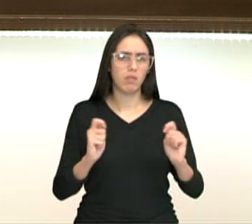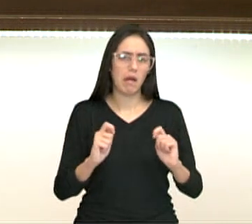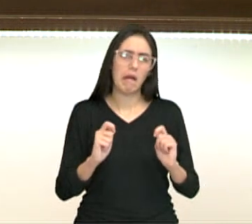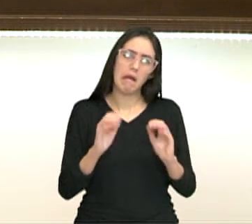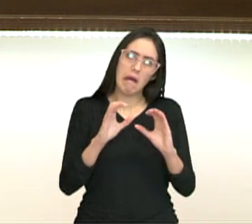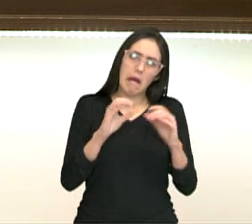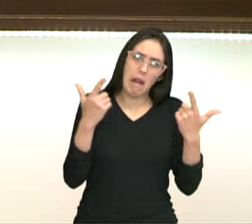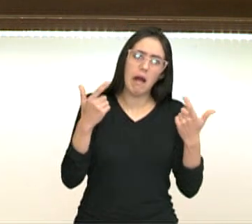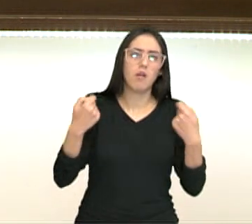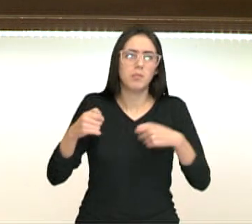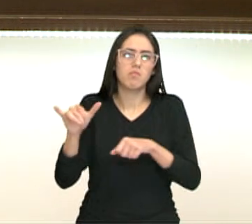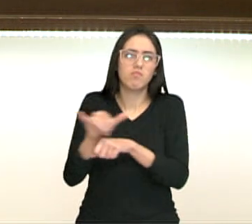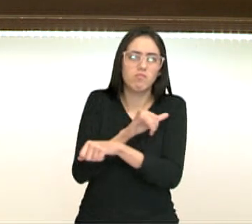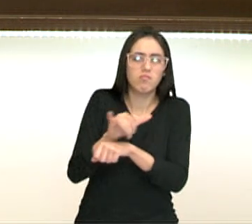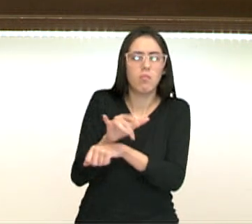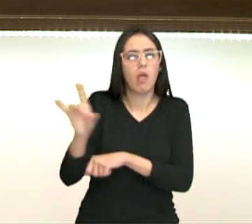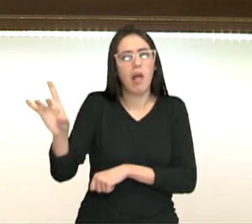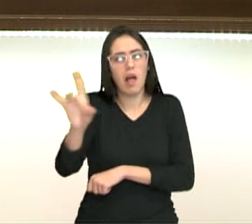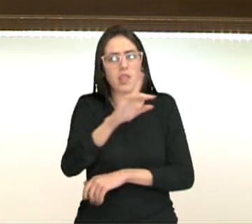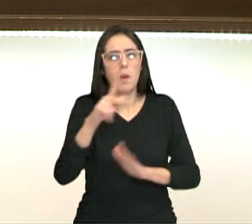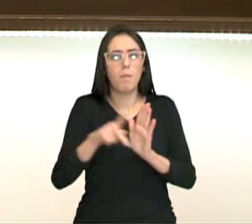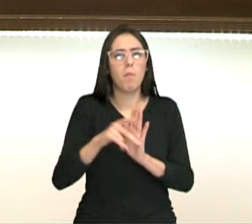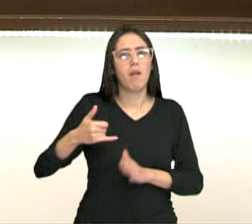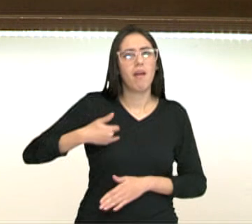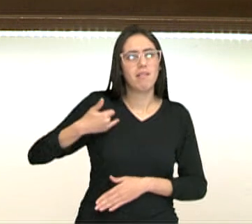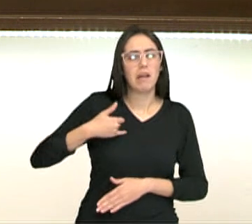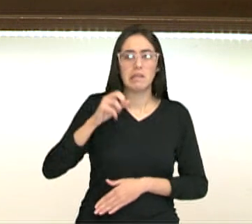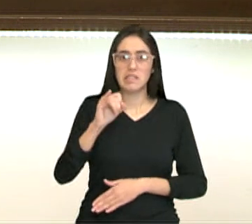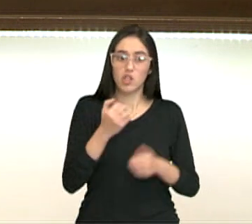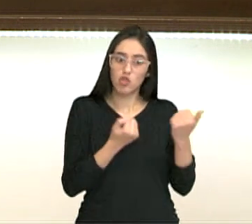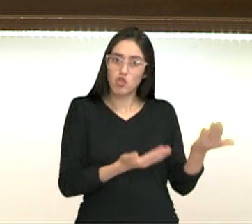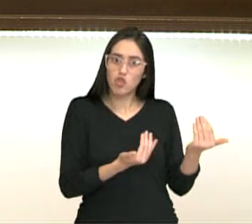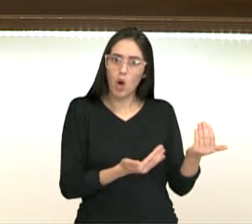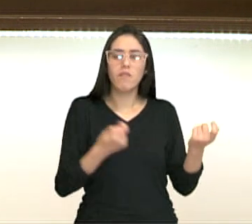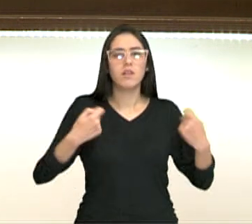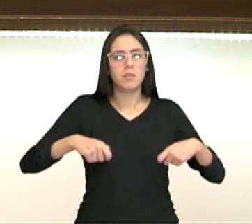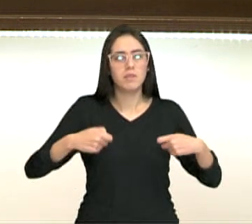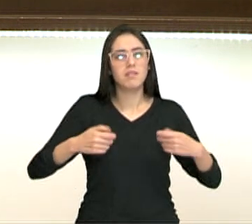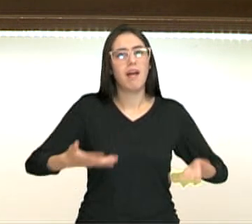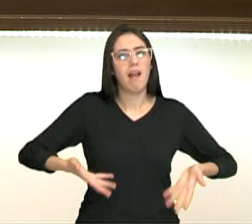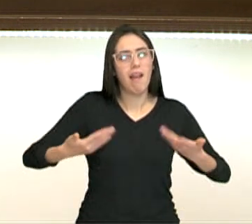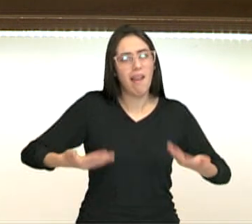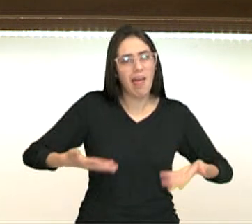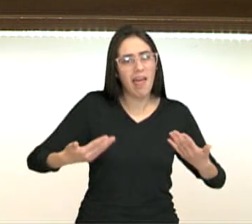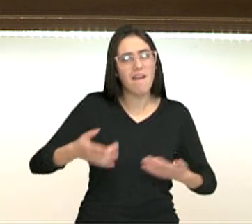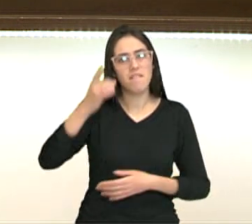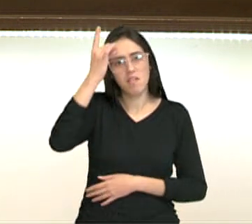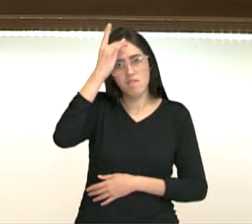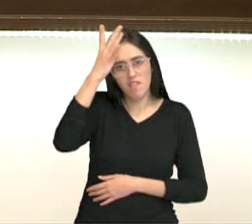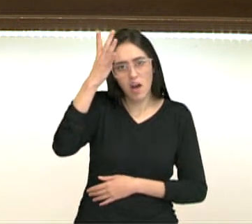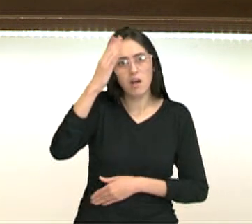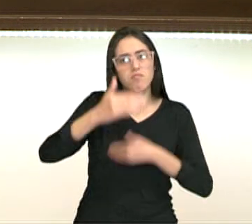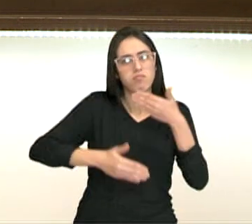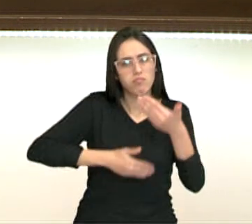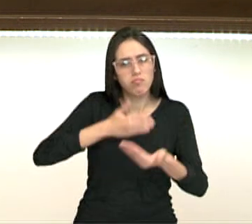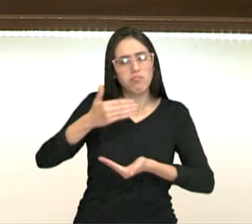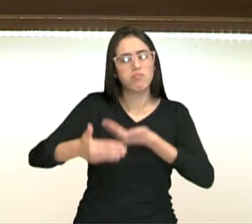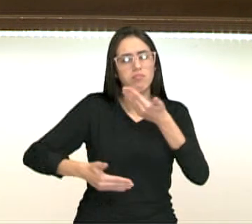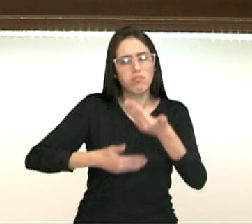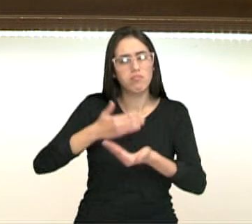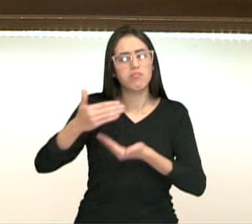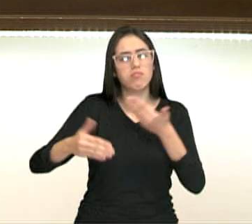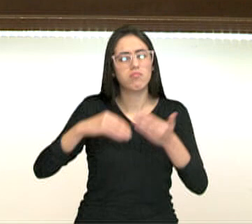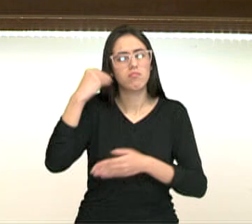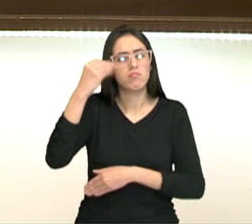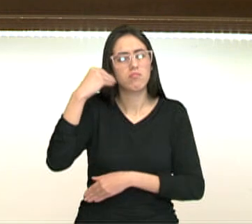Lógico, talvez uma limitação de idade, se você for muito jovem, precise de trilhas mais fáceis até você desenvolver,